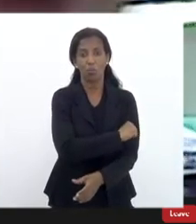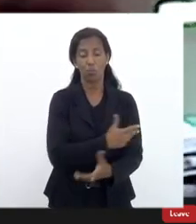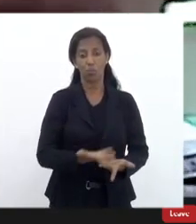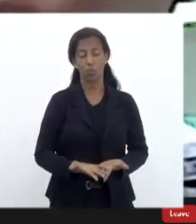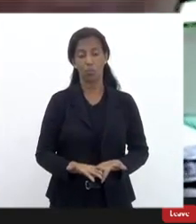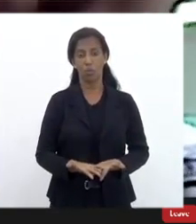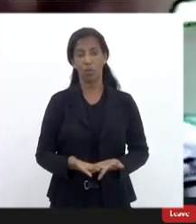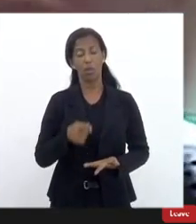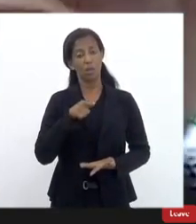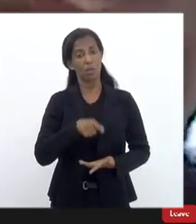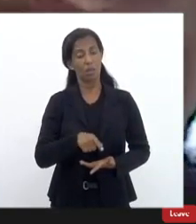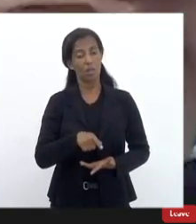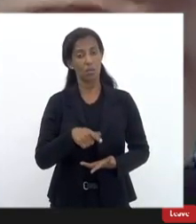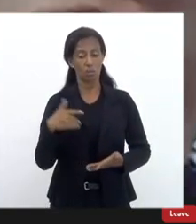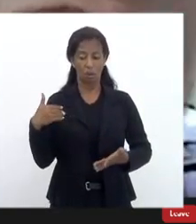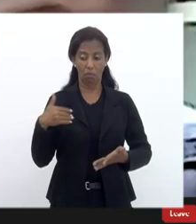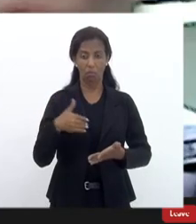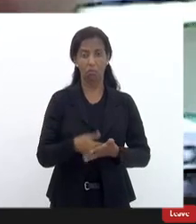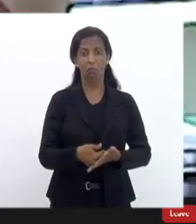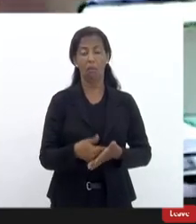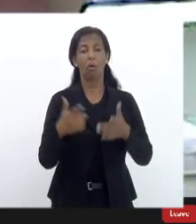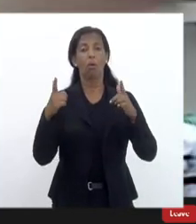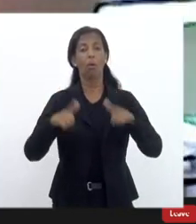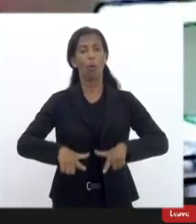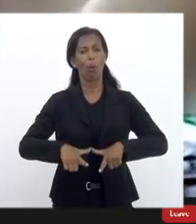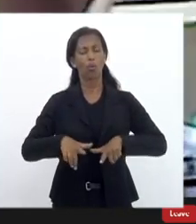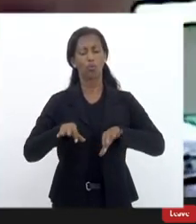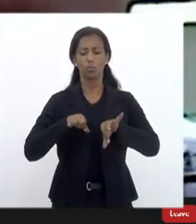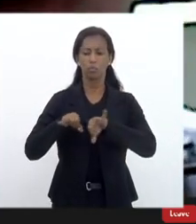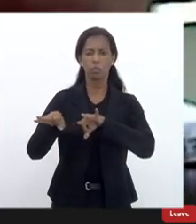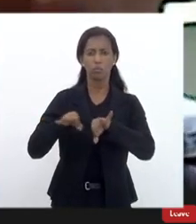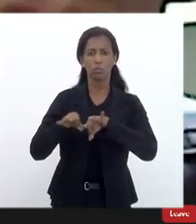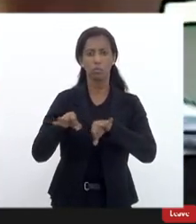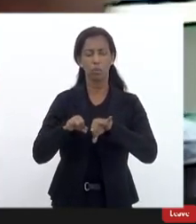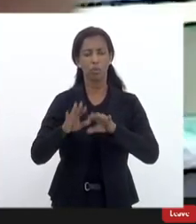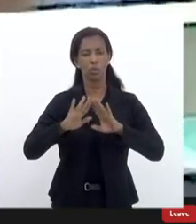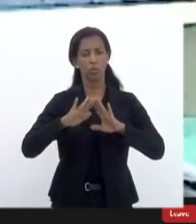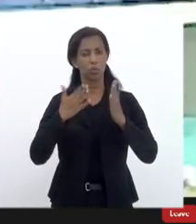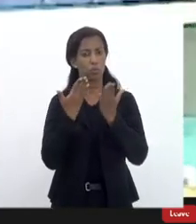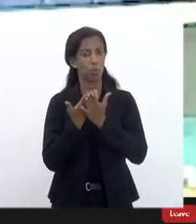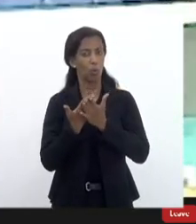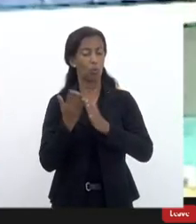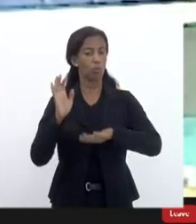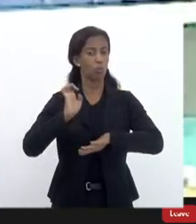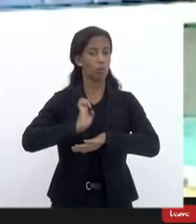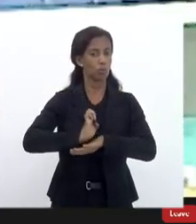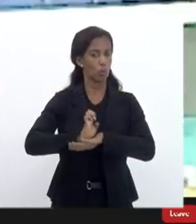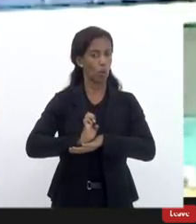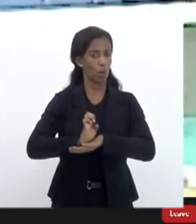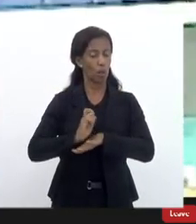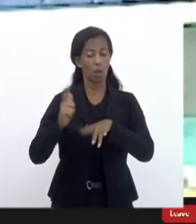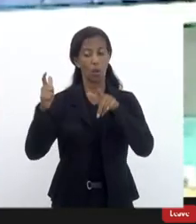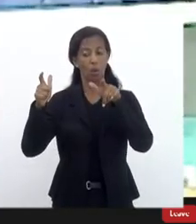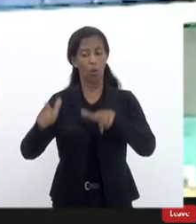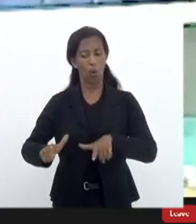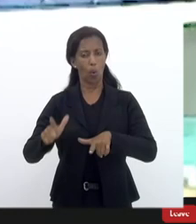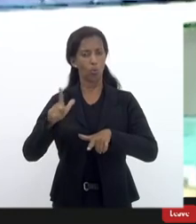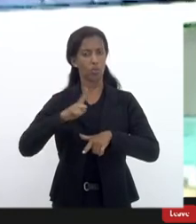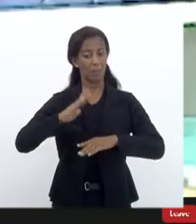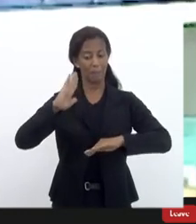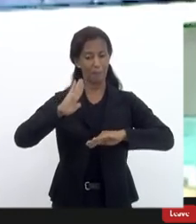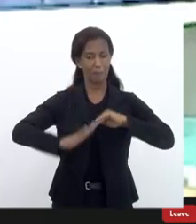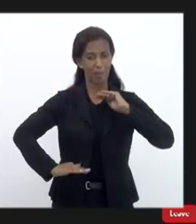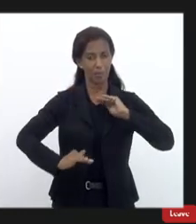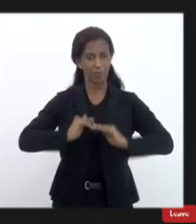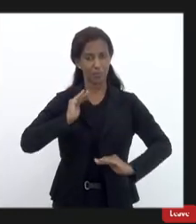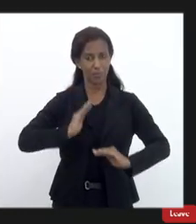um fato recente, onde no planejamento de uma escola estadual, onde nós temos